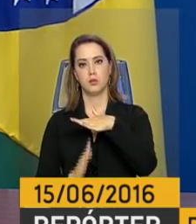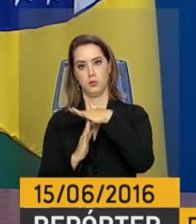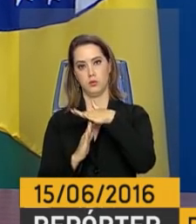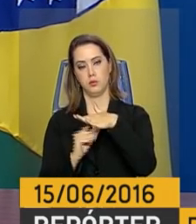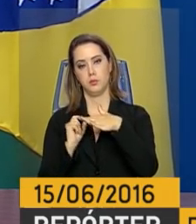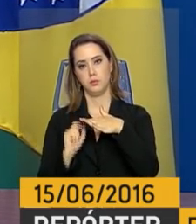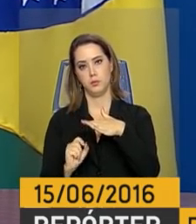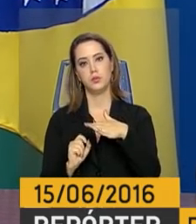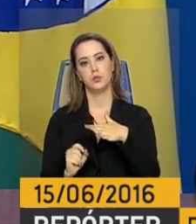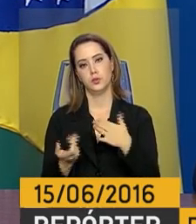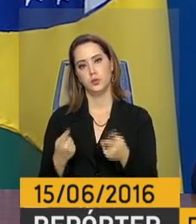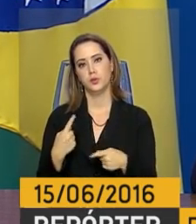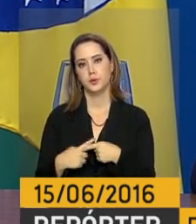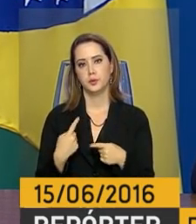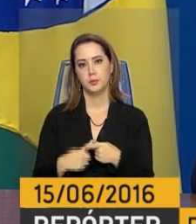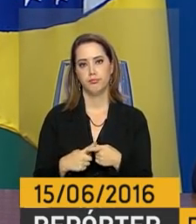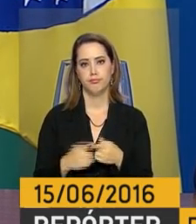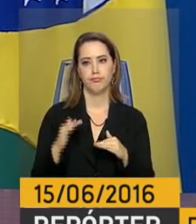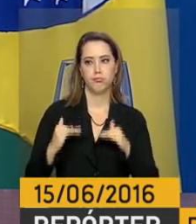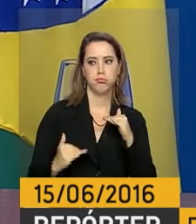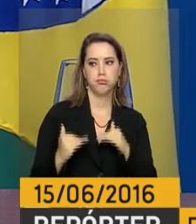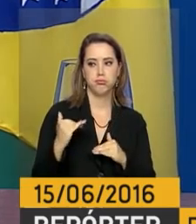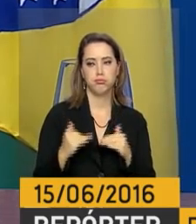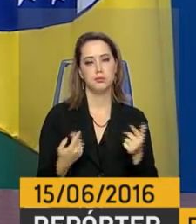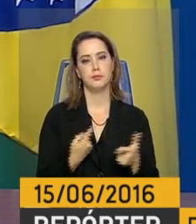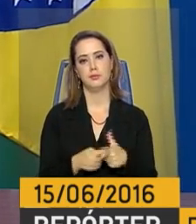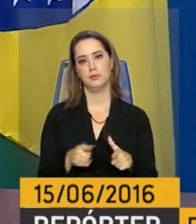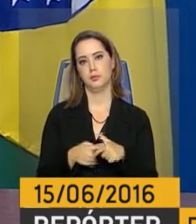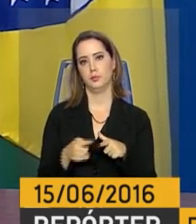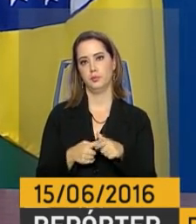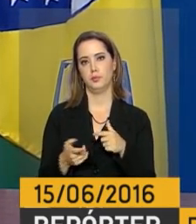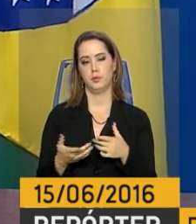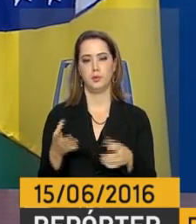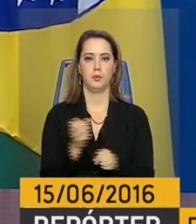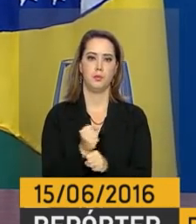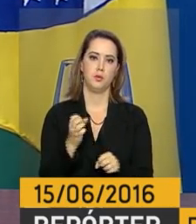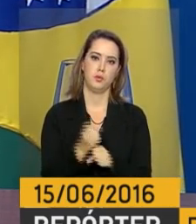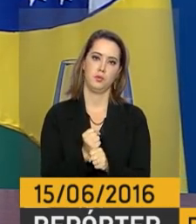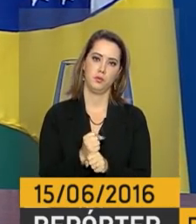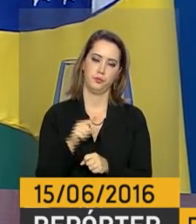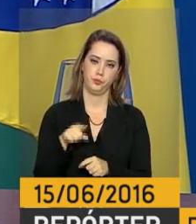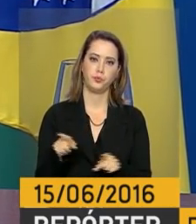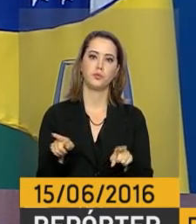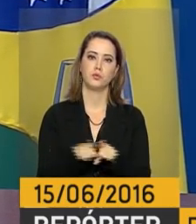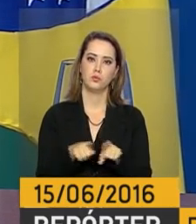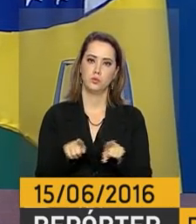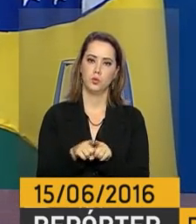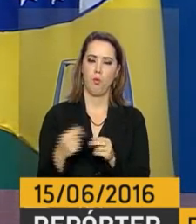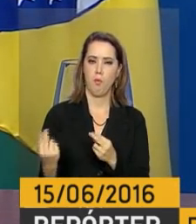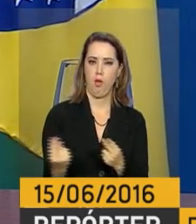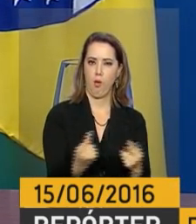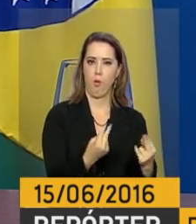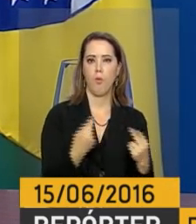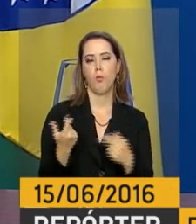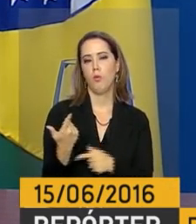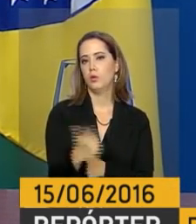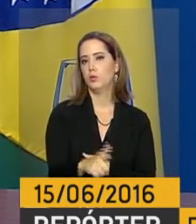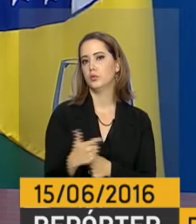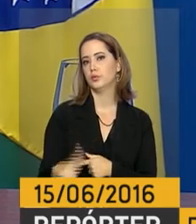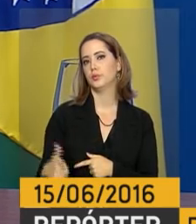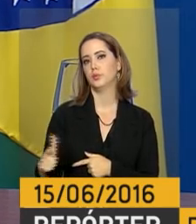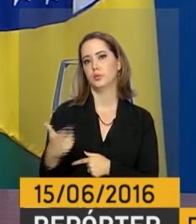certamente vai desbalancear o orçamento. A mesma coisa com outras que t impacto muito menor,